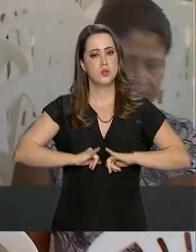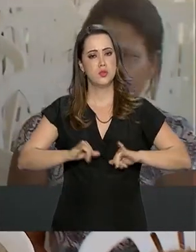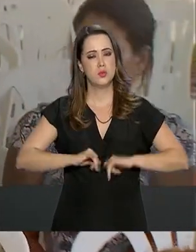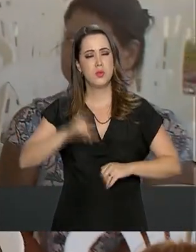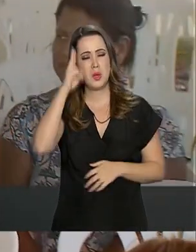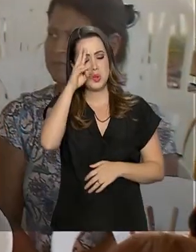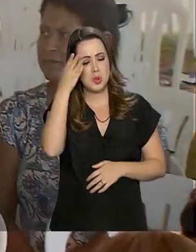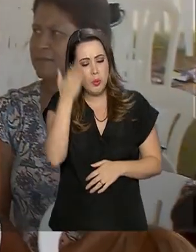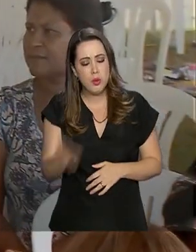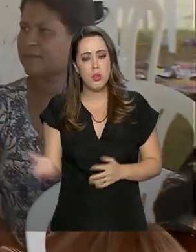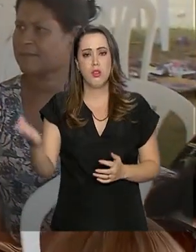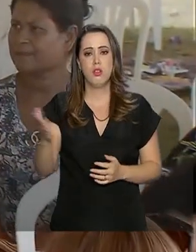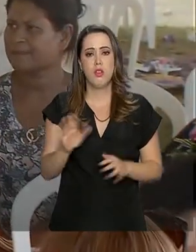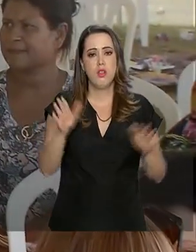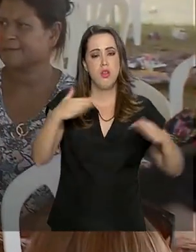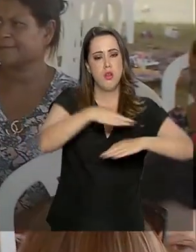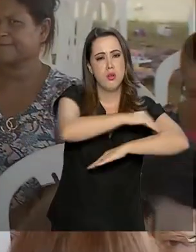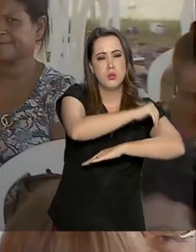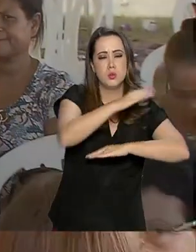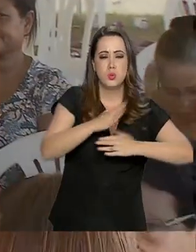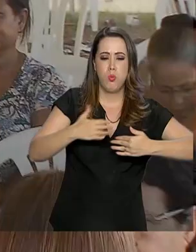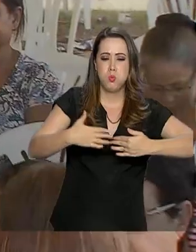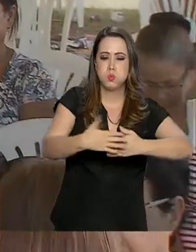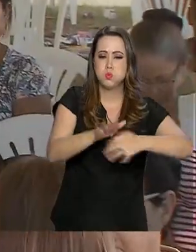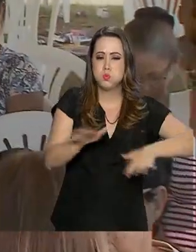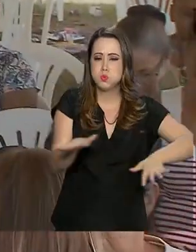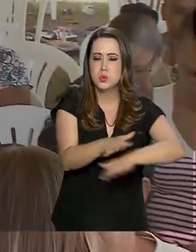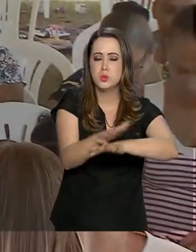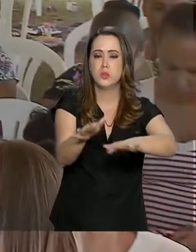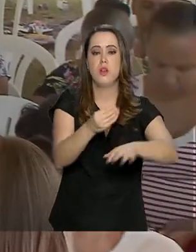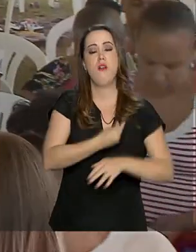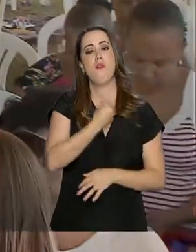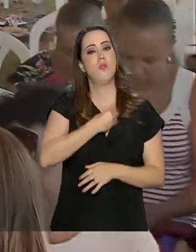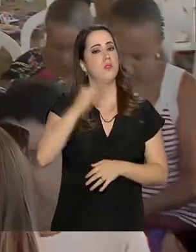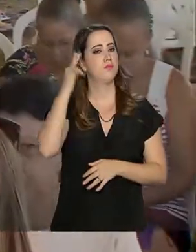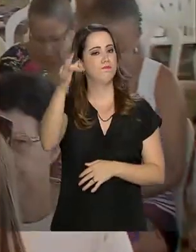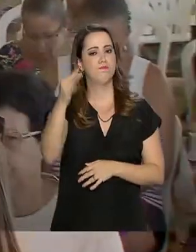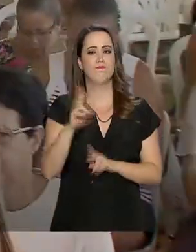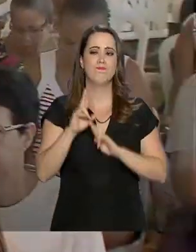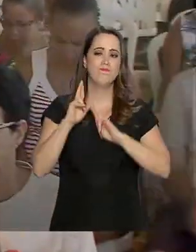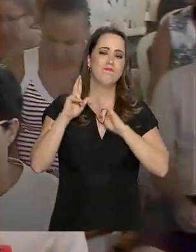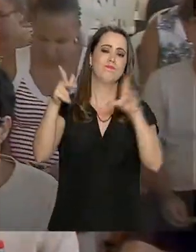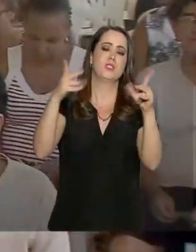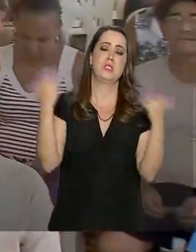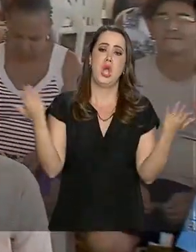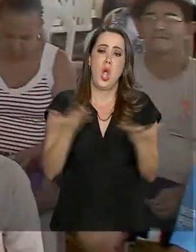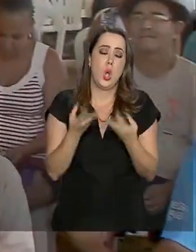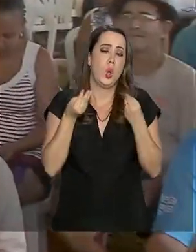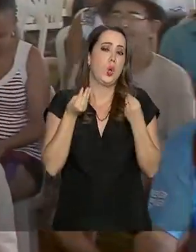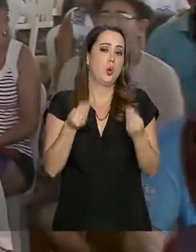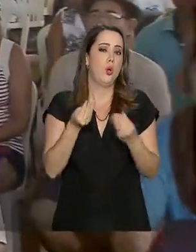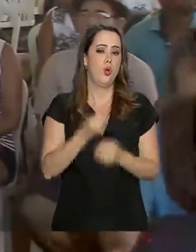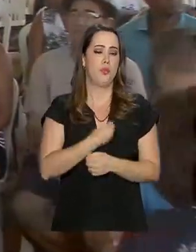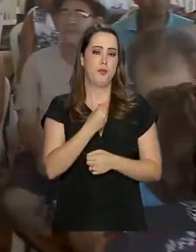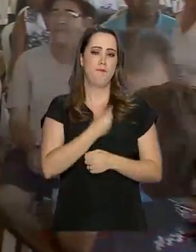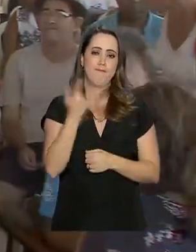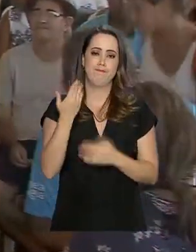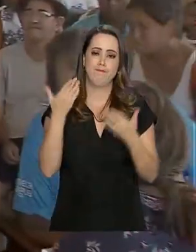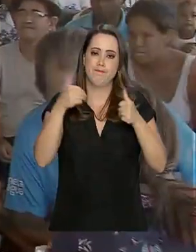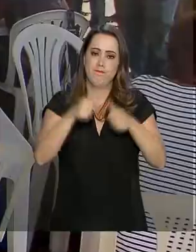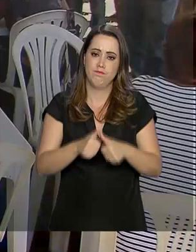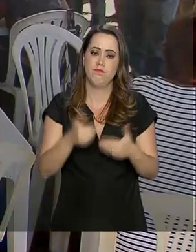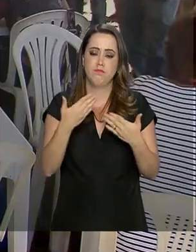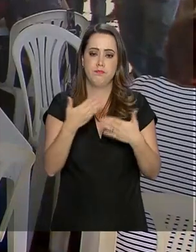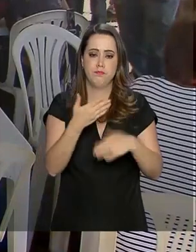Feijão. Eles sabem que a vida daqui para frente não vai ser mais a mesma. E agora, buscam meios de sobreviver a essa